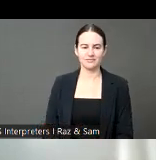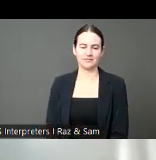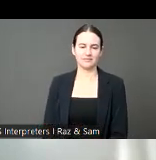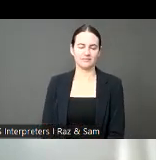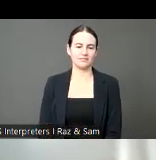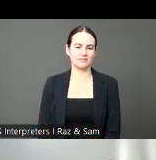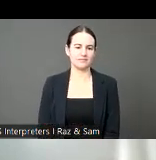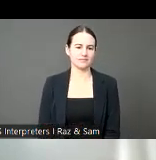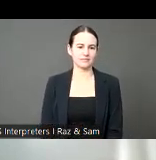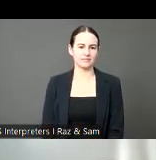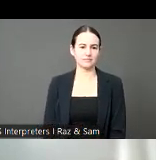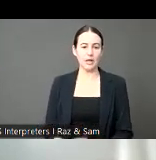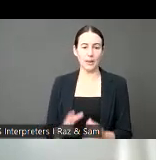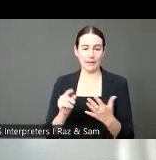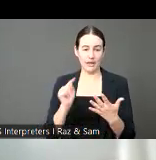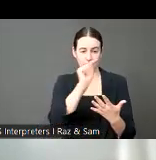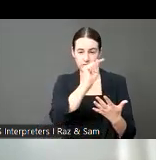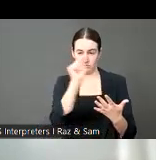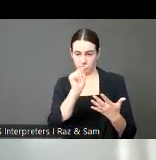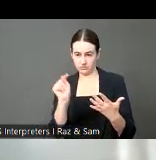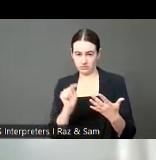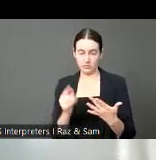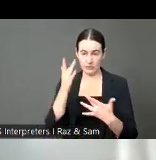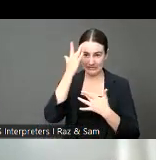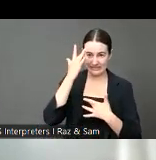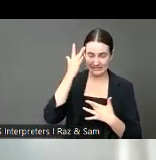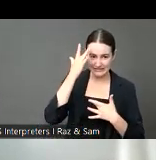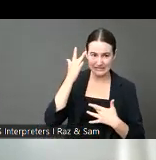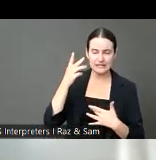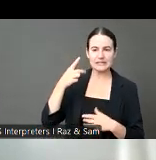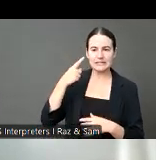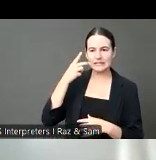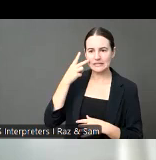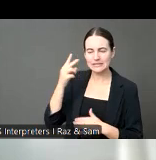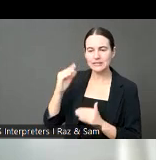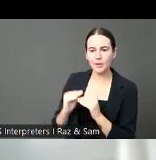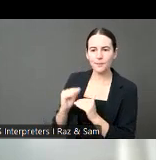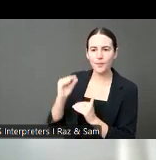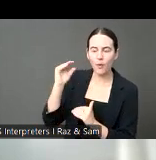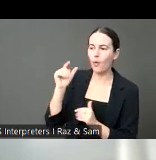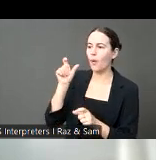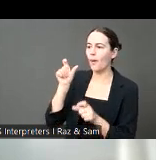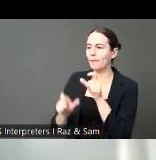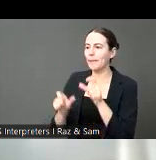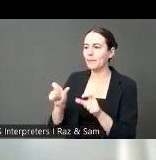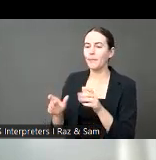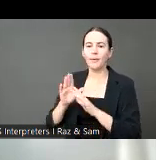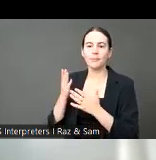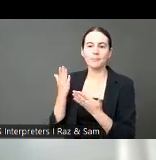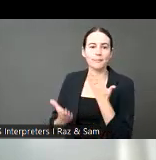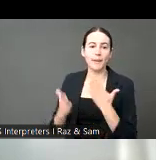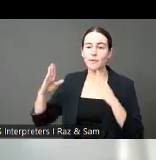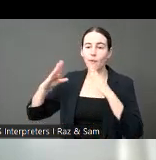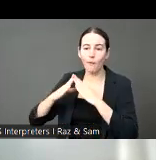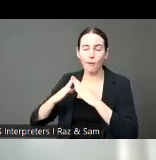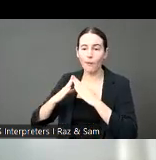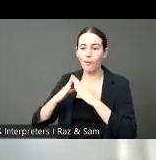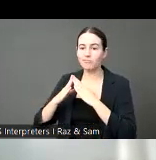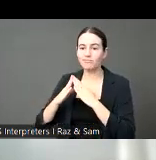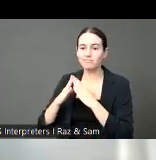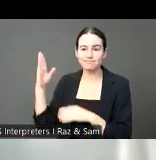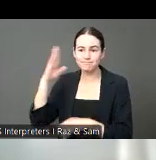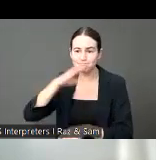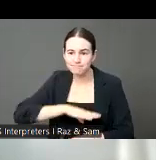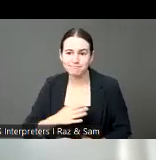moradia, de alimentação, falta de acesso à água potável, saneamento básico, habitações também em áreas de